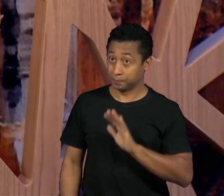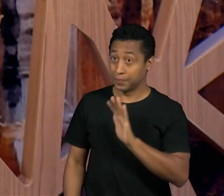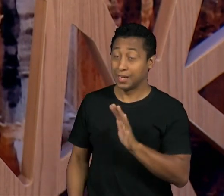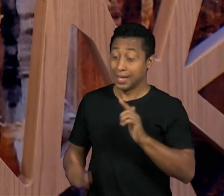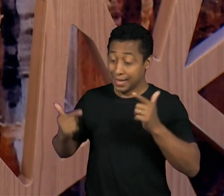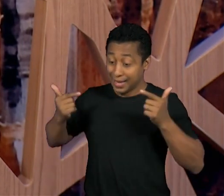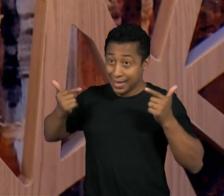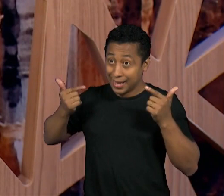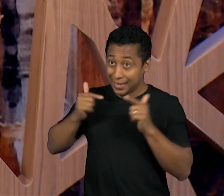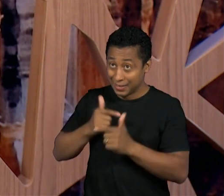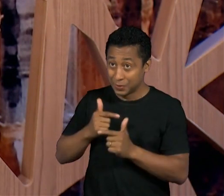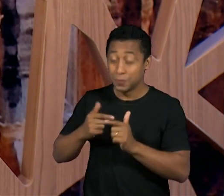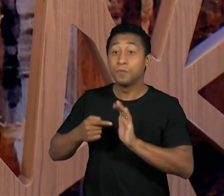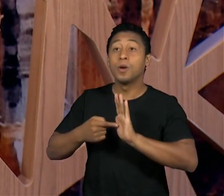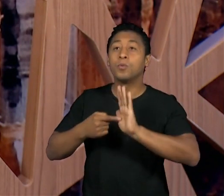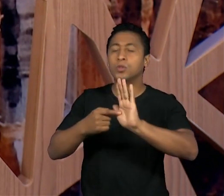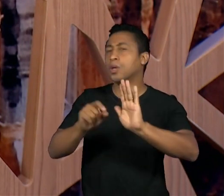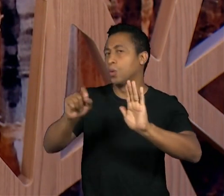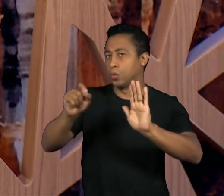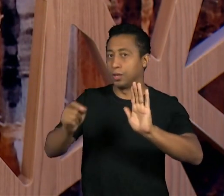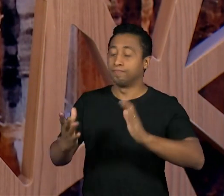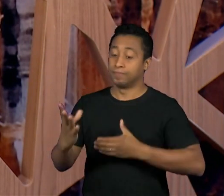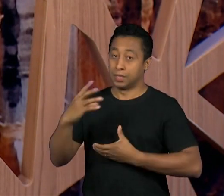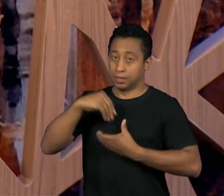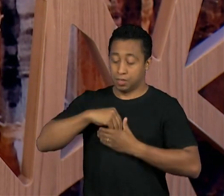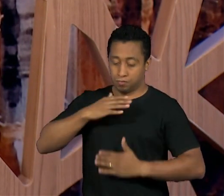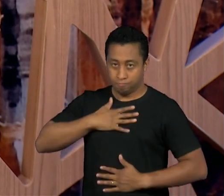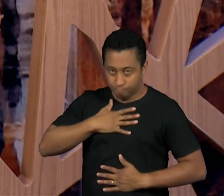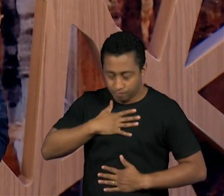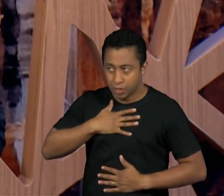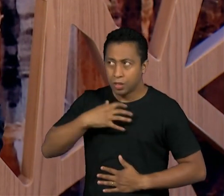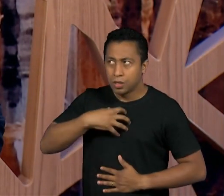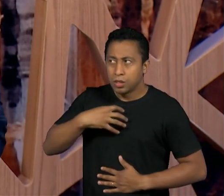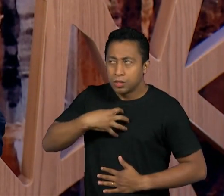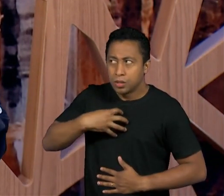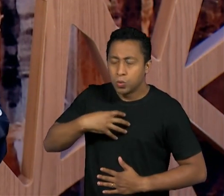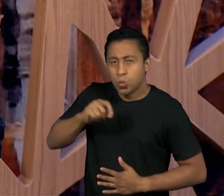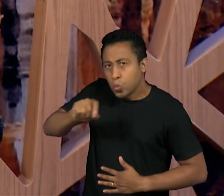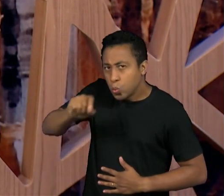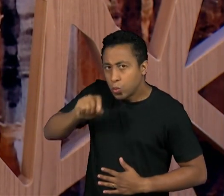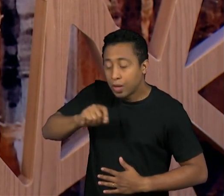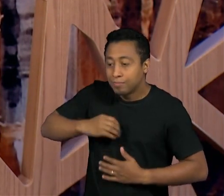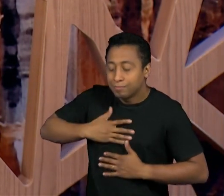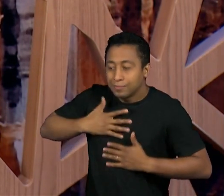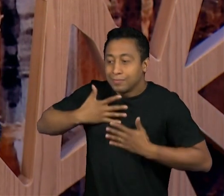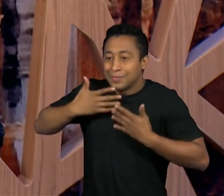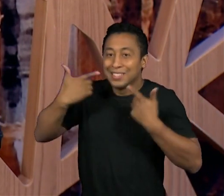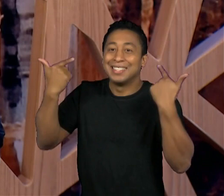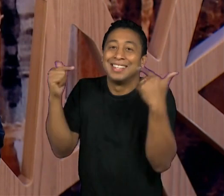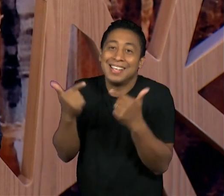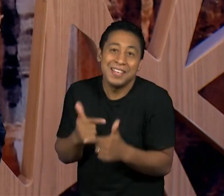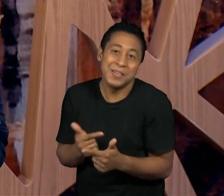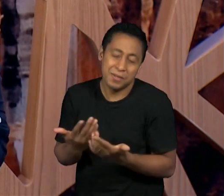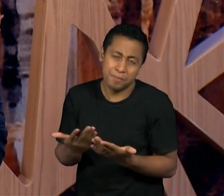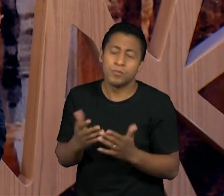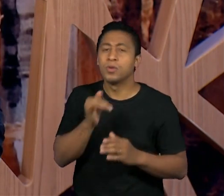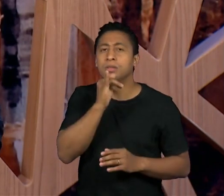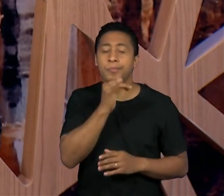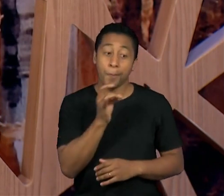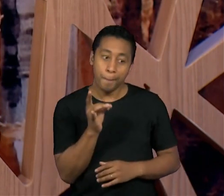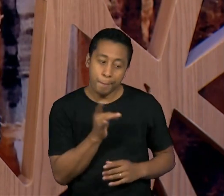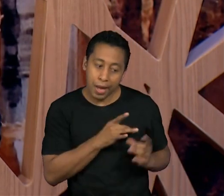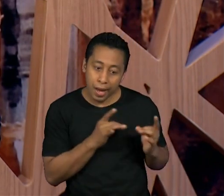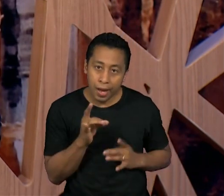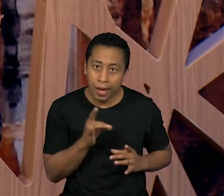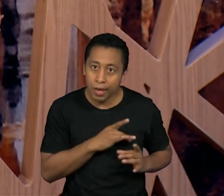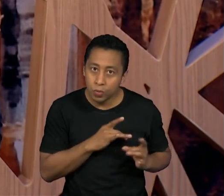né, que está acontecendo dentro de nós, como todas as emoções fazem. Então, assim como o medo vão gerar uma reação em cadeia